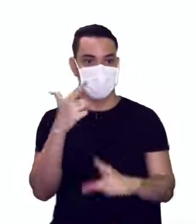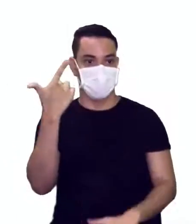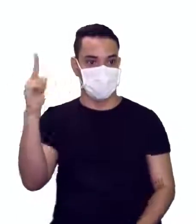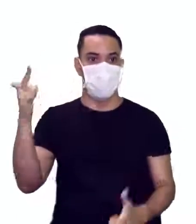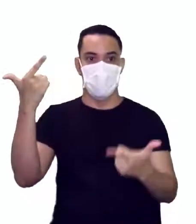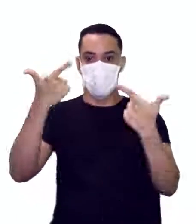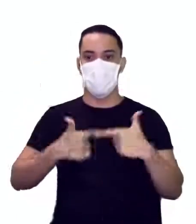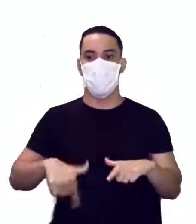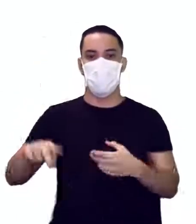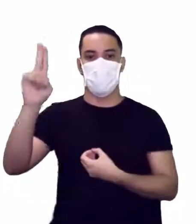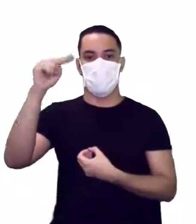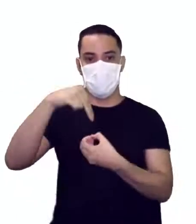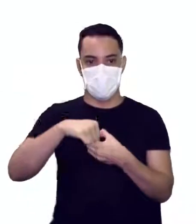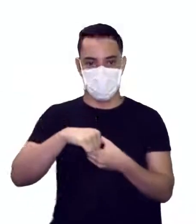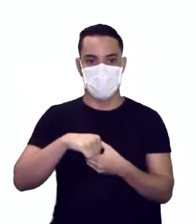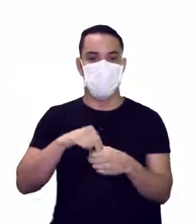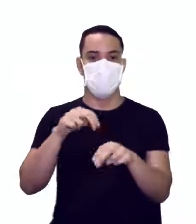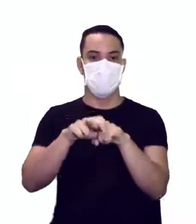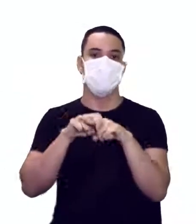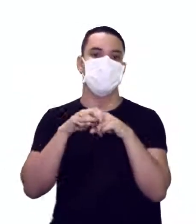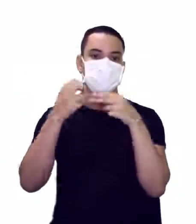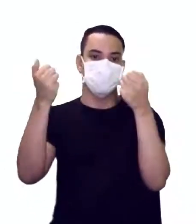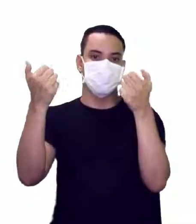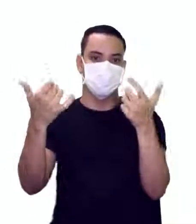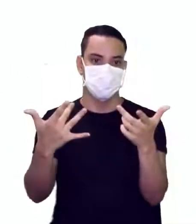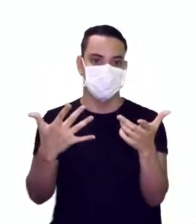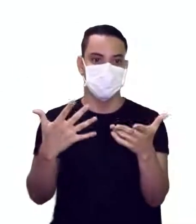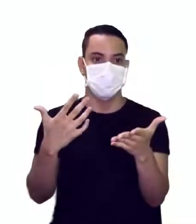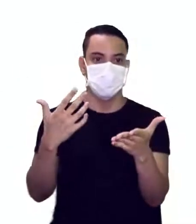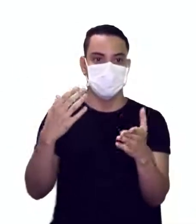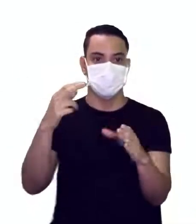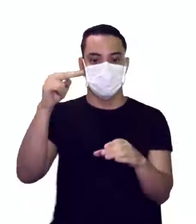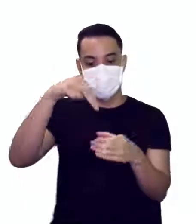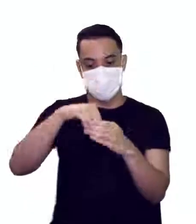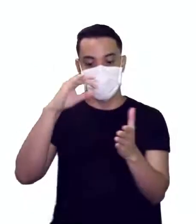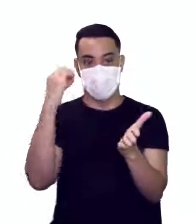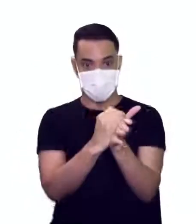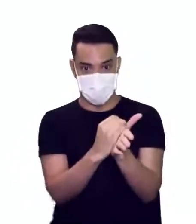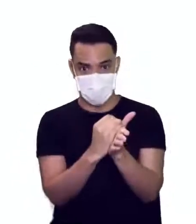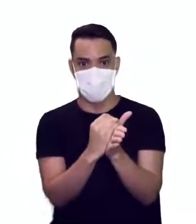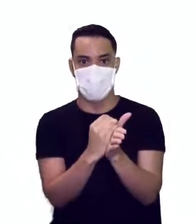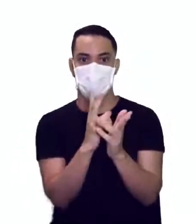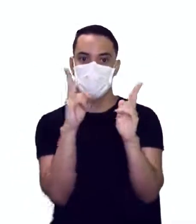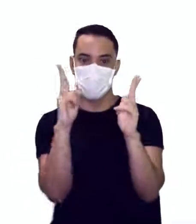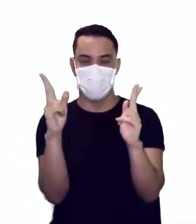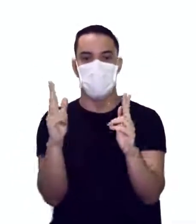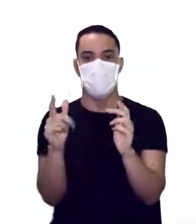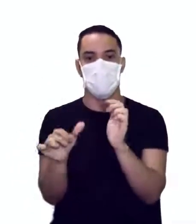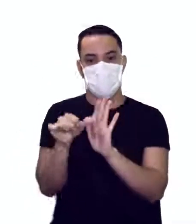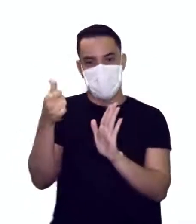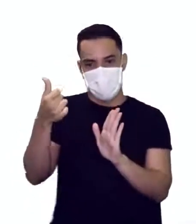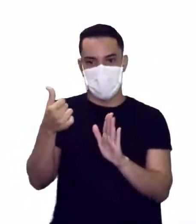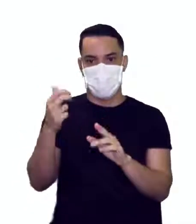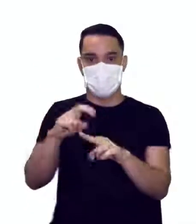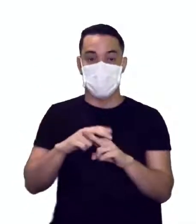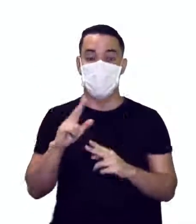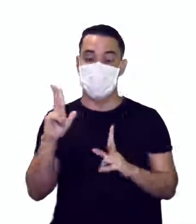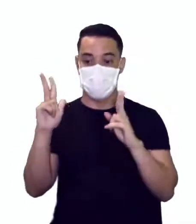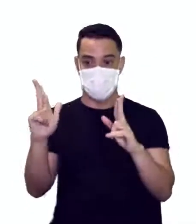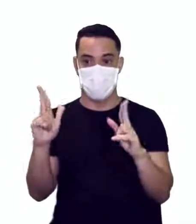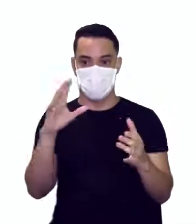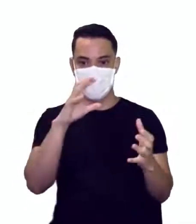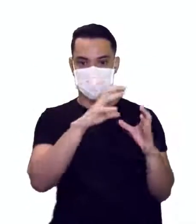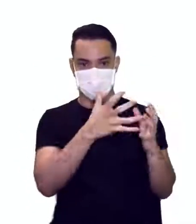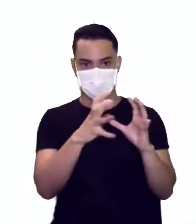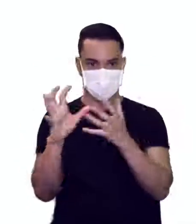então eu posso falar que o Q da neutra é quanto? 0, tá? Idêntica à primeira, então eu tenho duas esferas iguais.